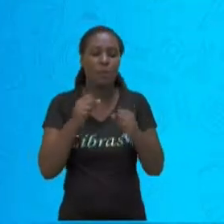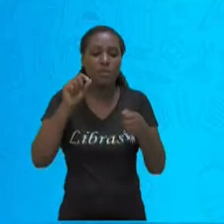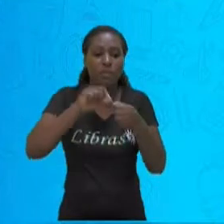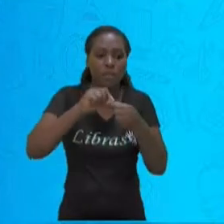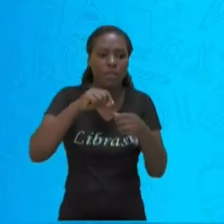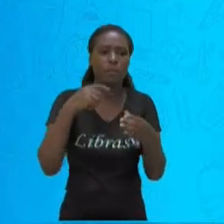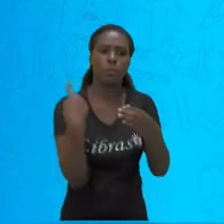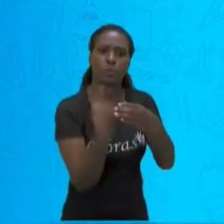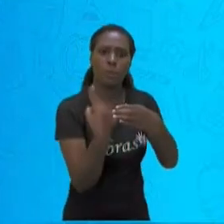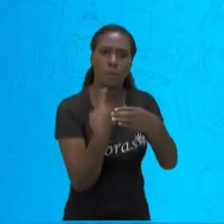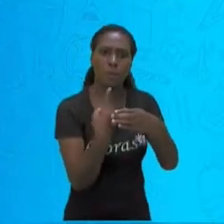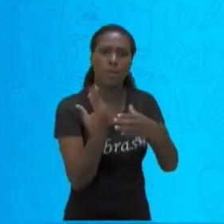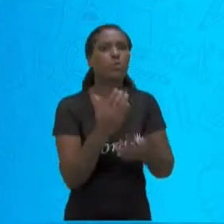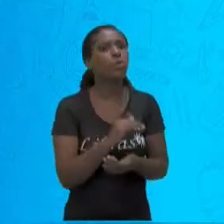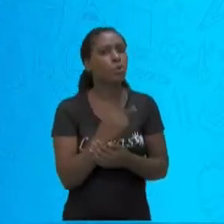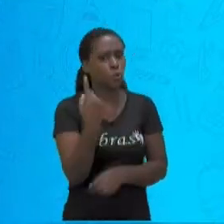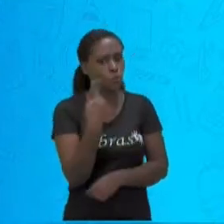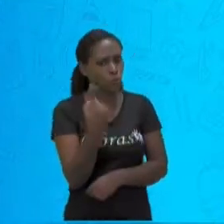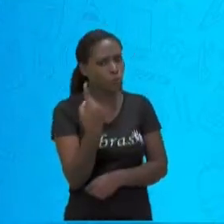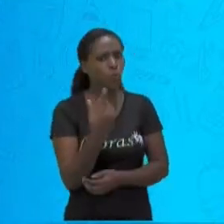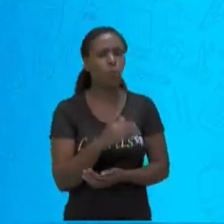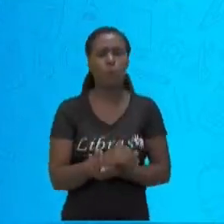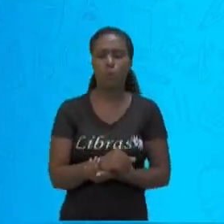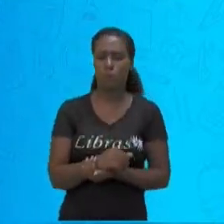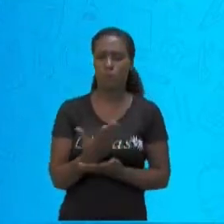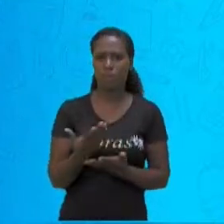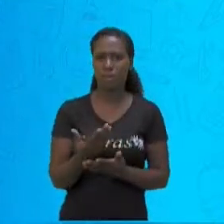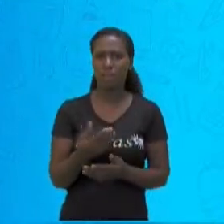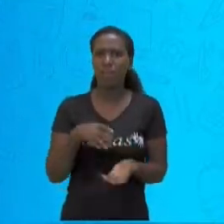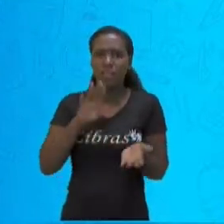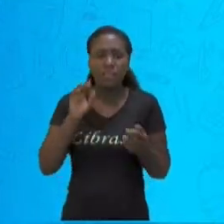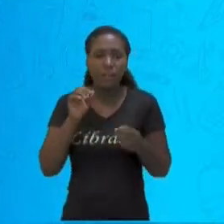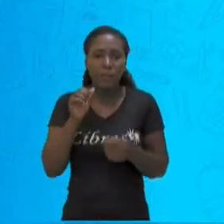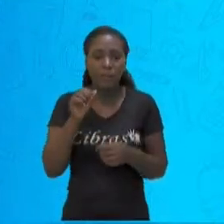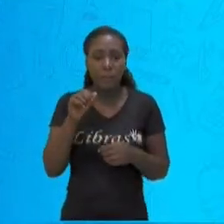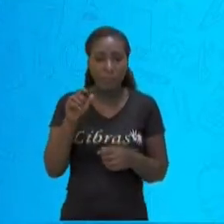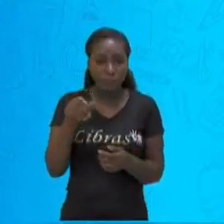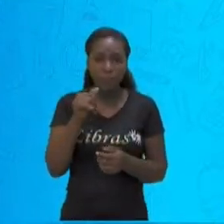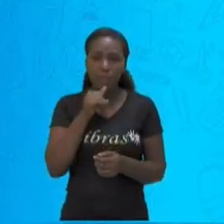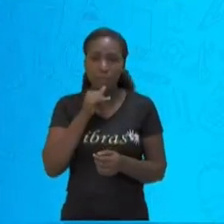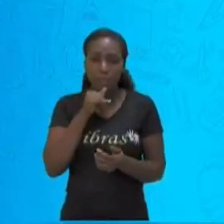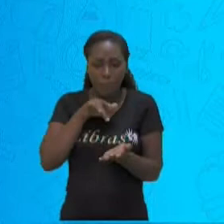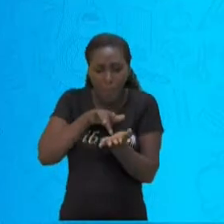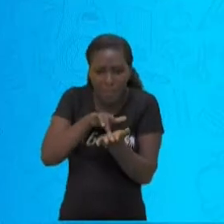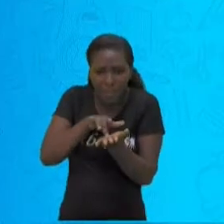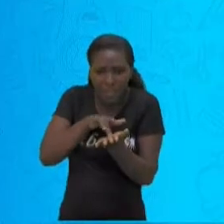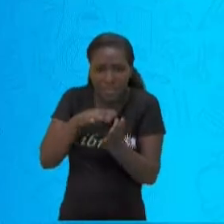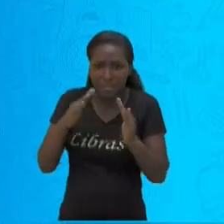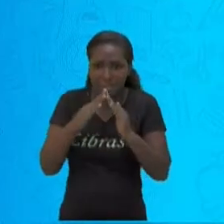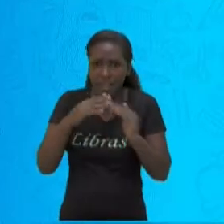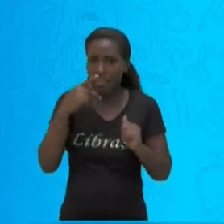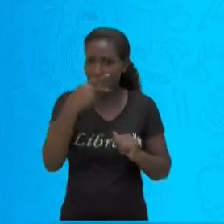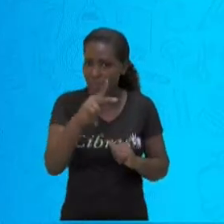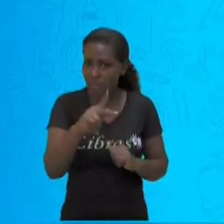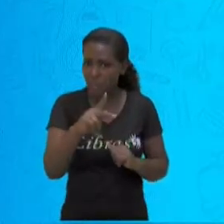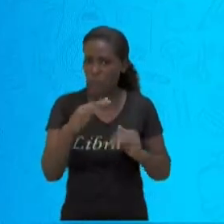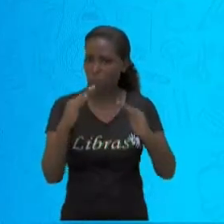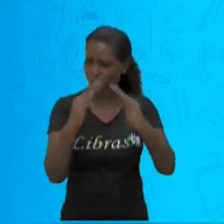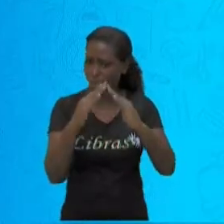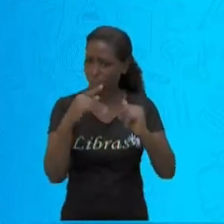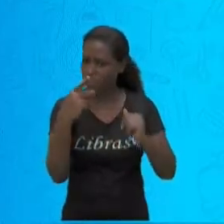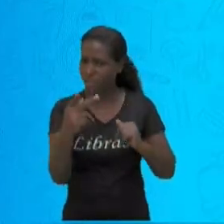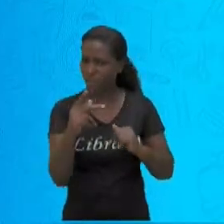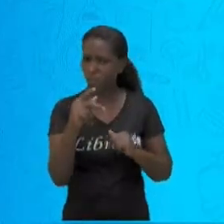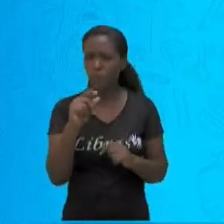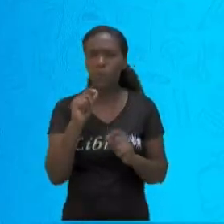Faça uma pesquisa aí na sua casa para saber o que mais o pessoal bebe. É, tem gente que bebe